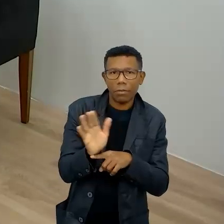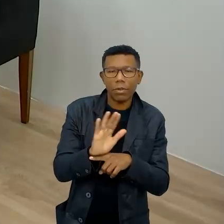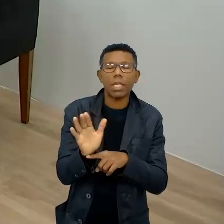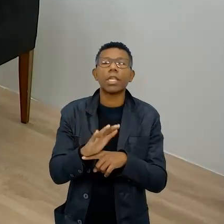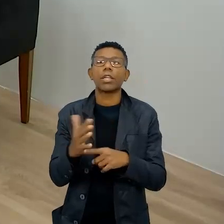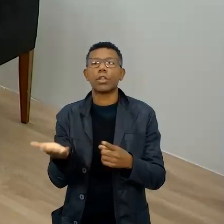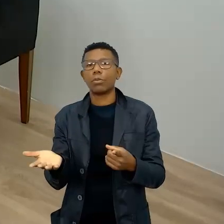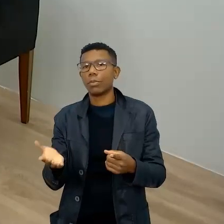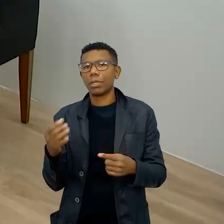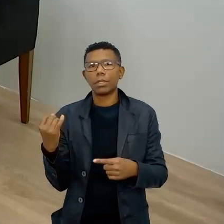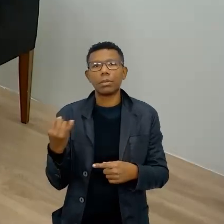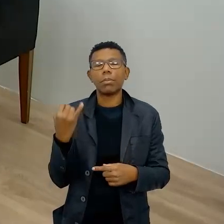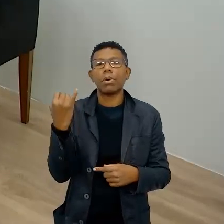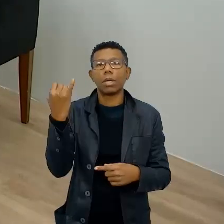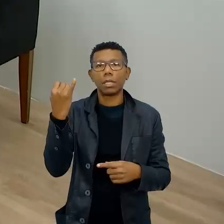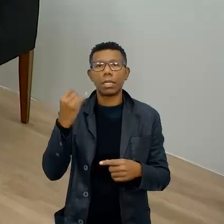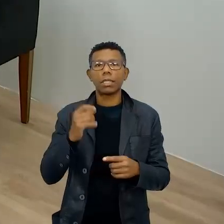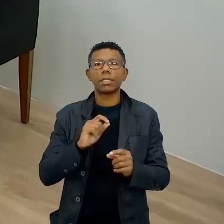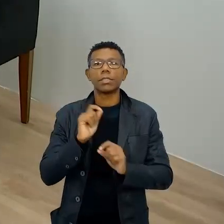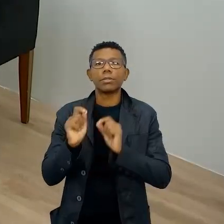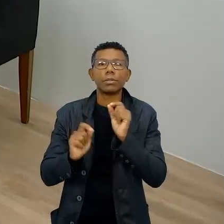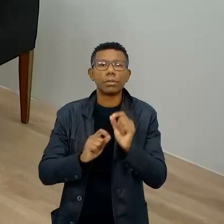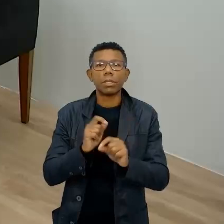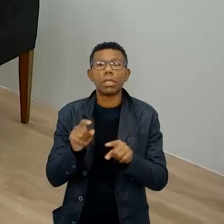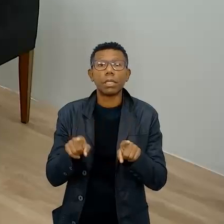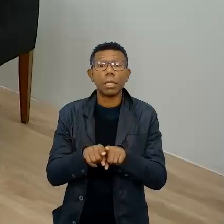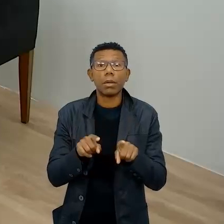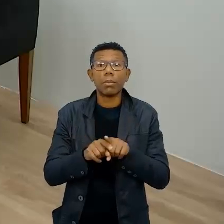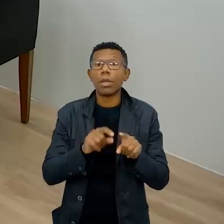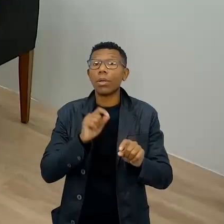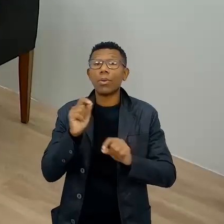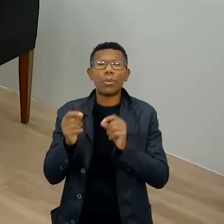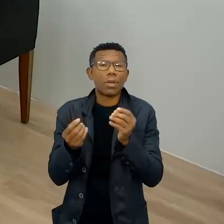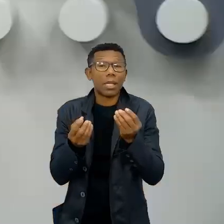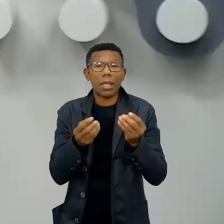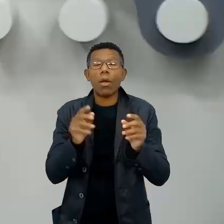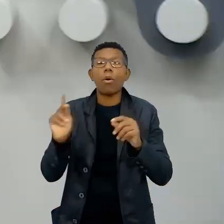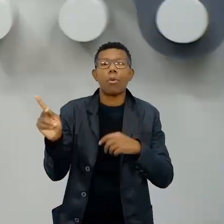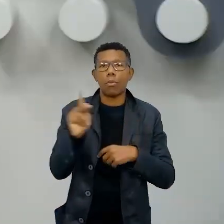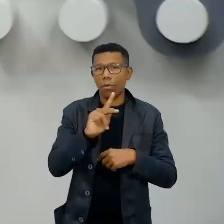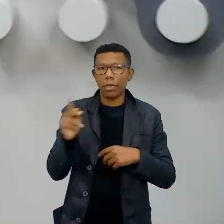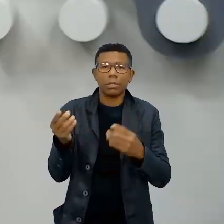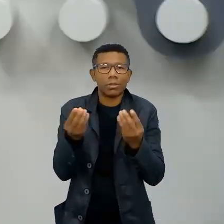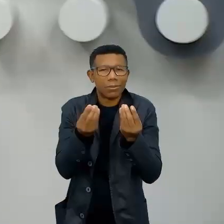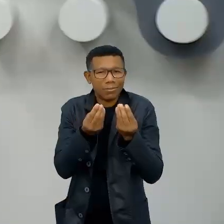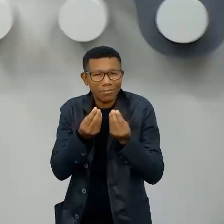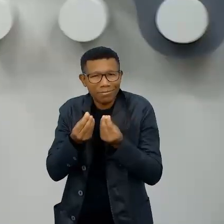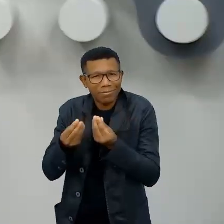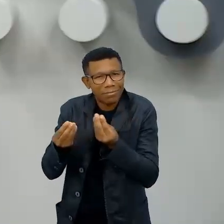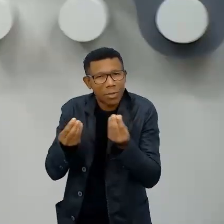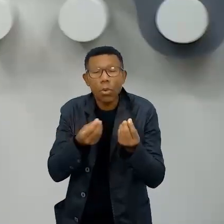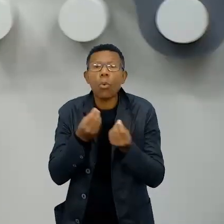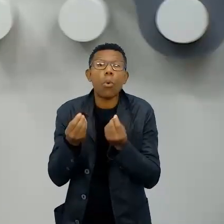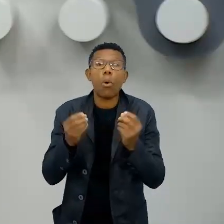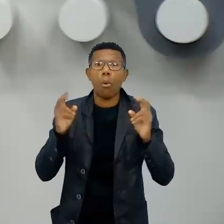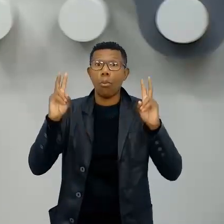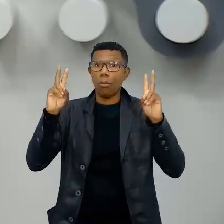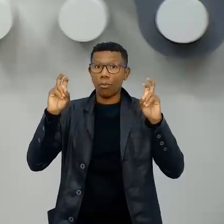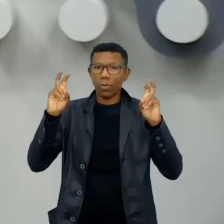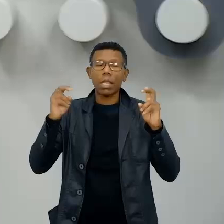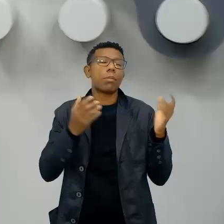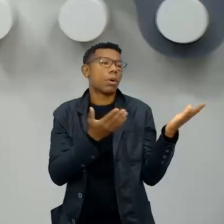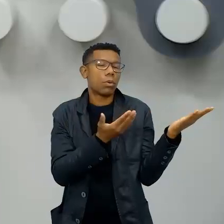sempre bom, né, a gente reforçar a sensibilidade que precisa ter do professor, da professora ao abordar esse tema com os jovens,